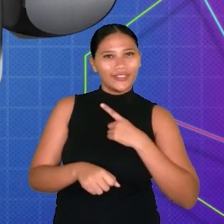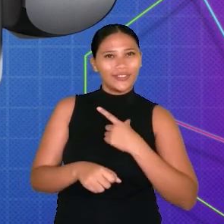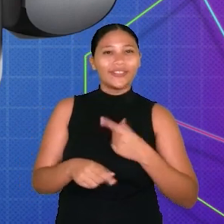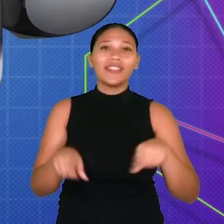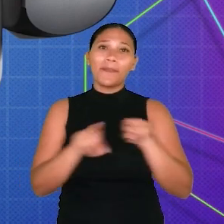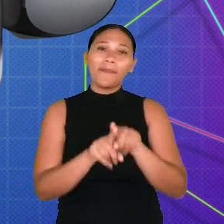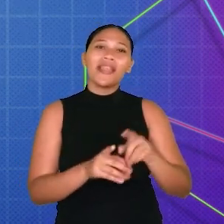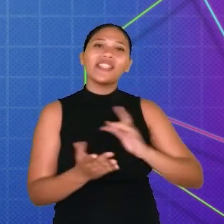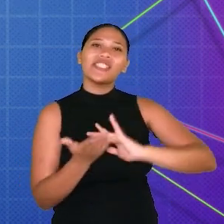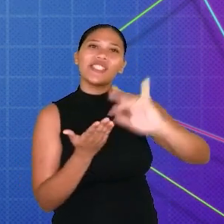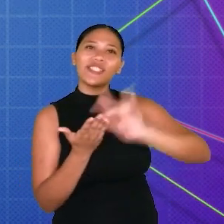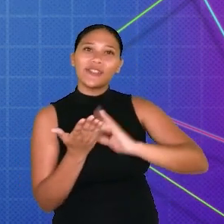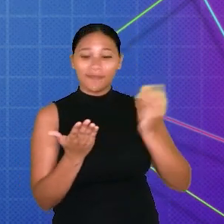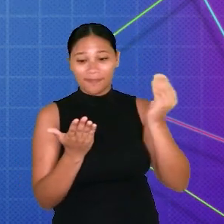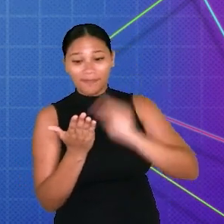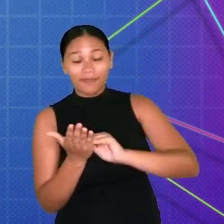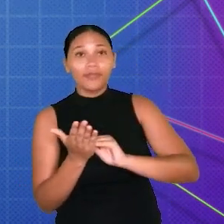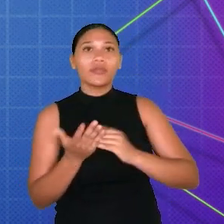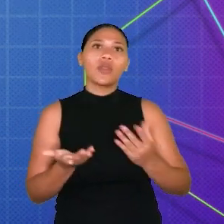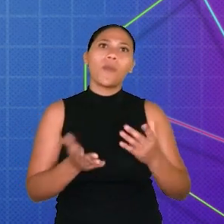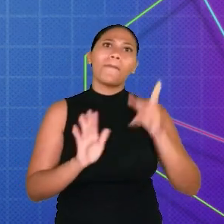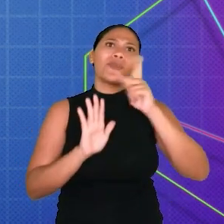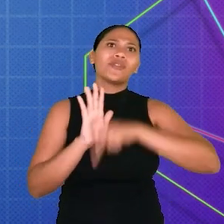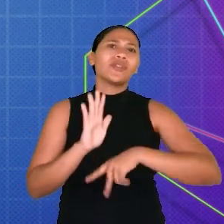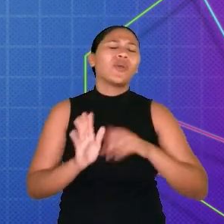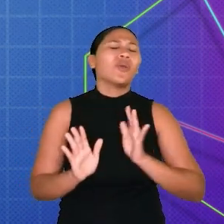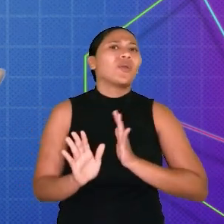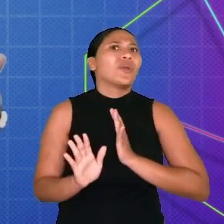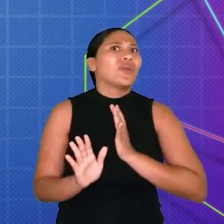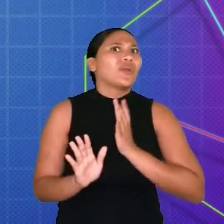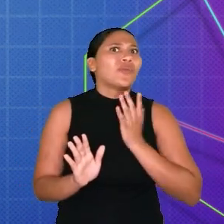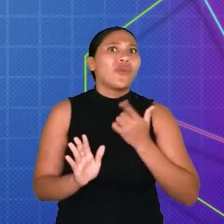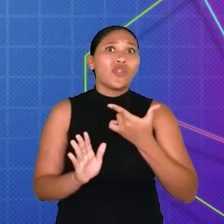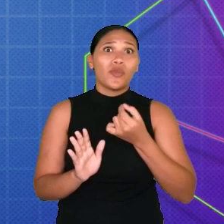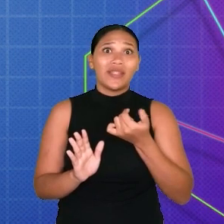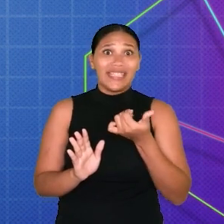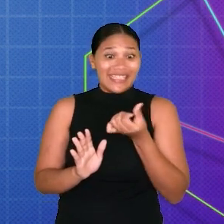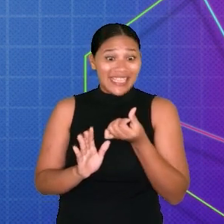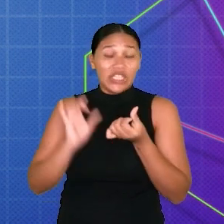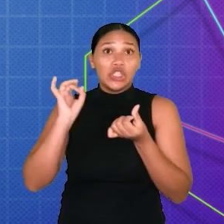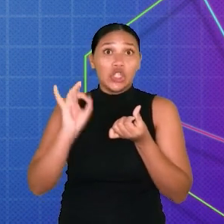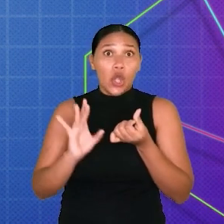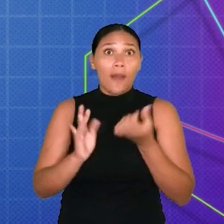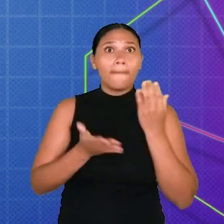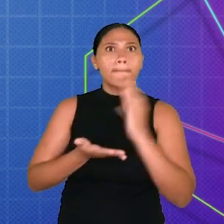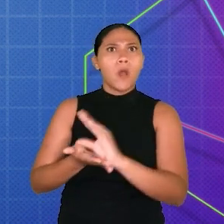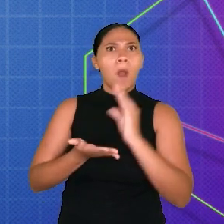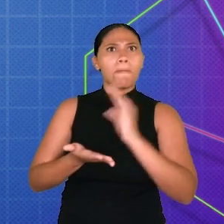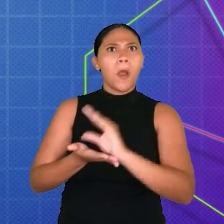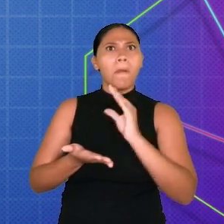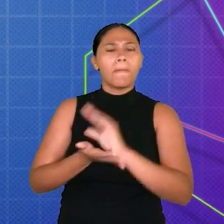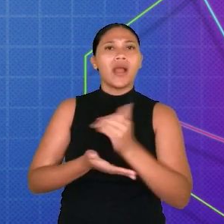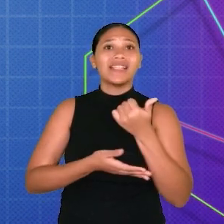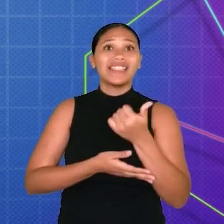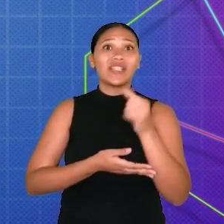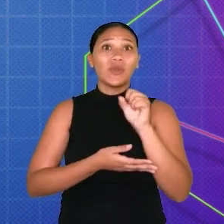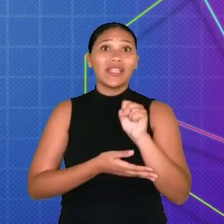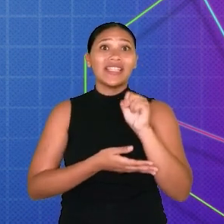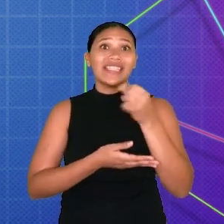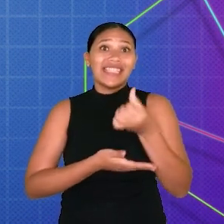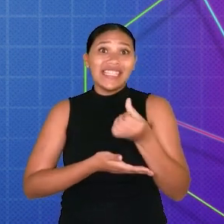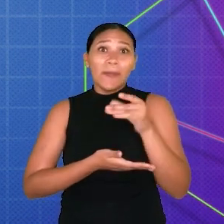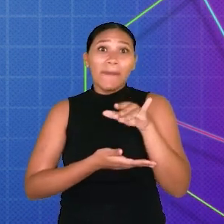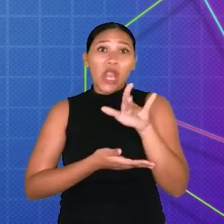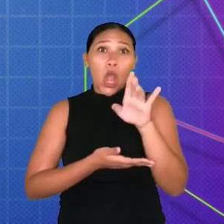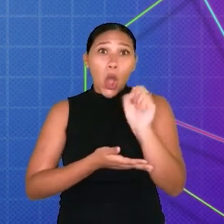jogos de smartphones. O projeto foi um fracasso. Apenas em 2016 foram investidos mais de 186